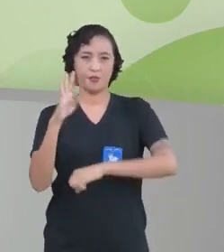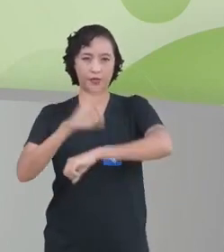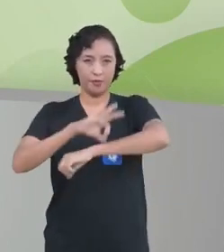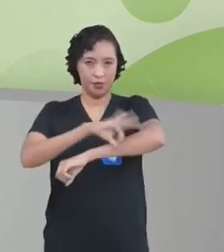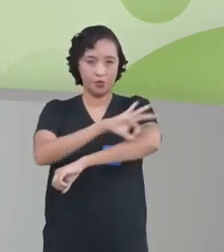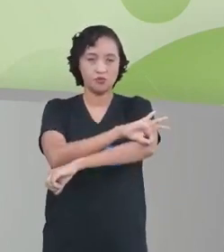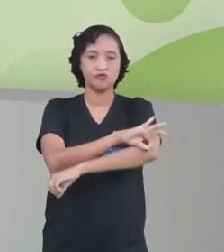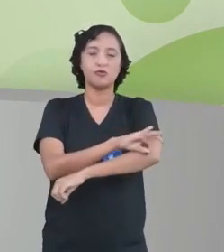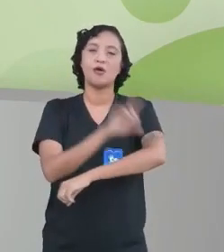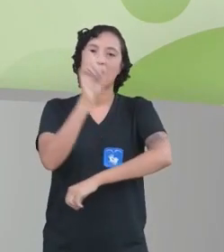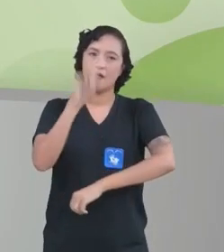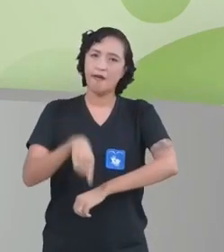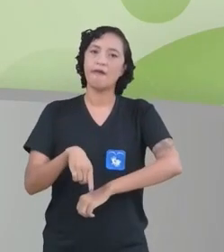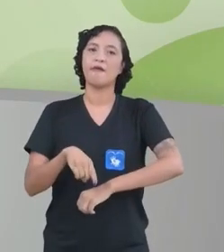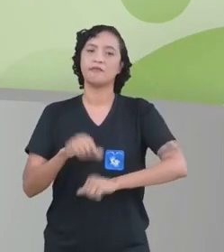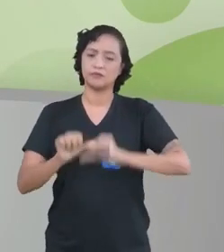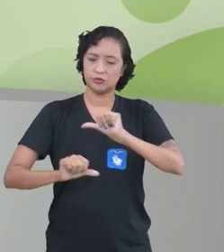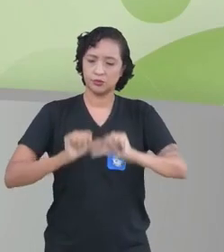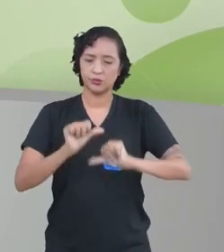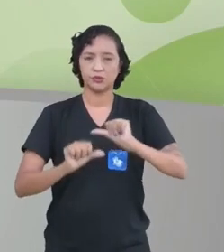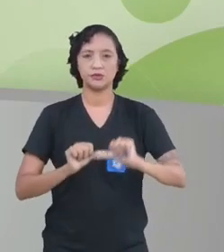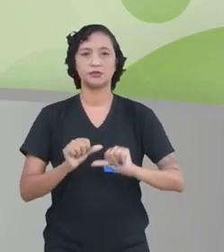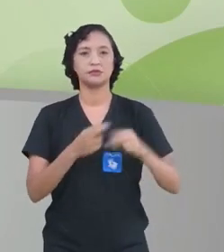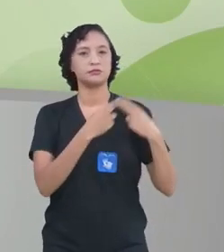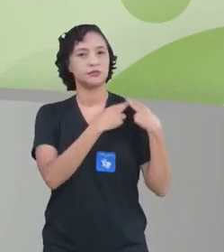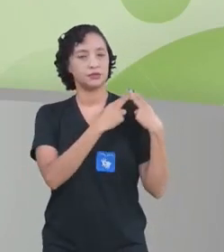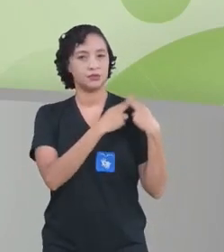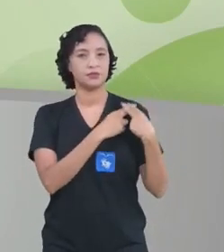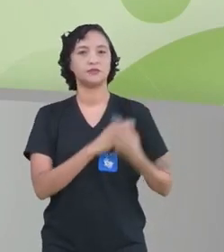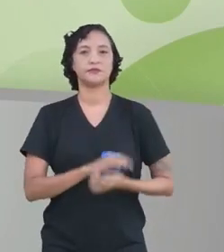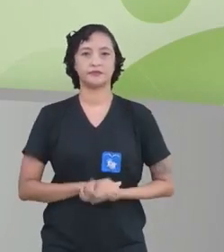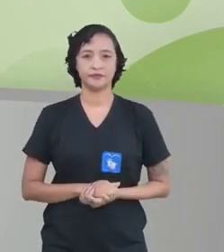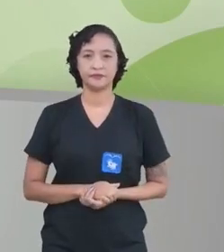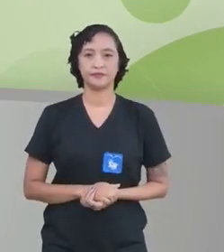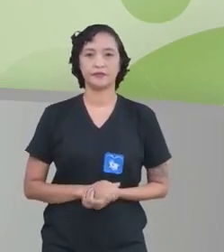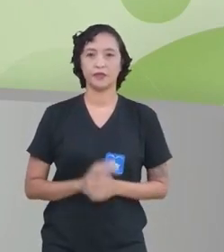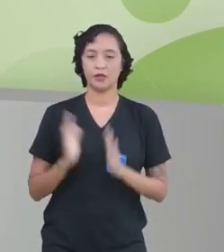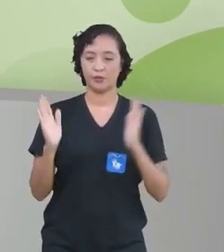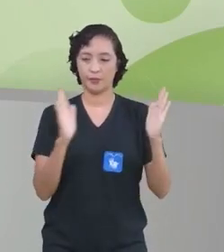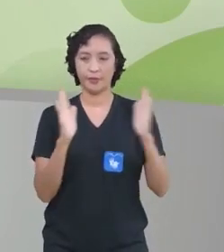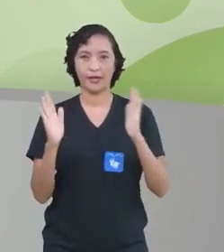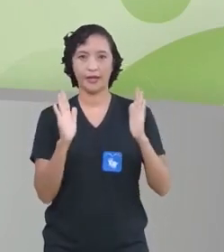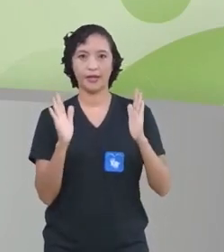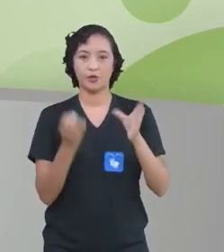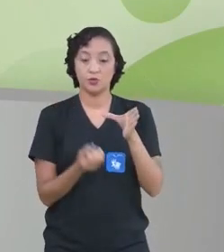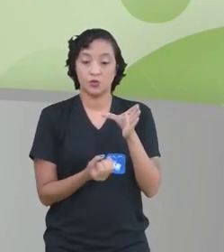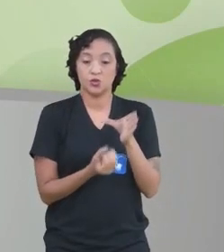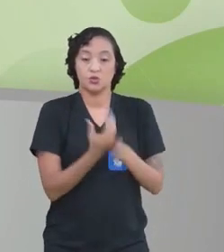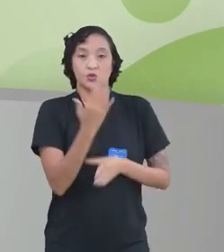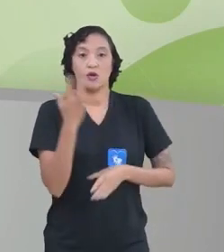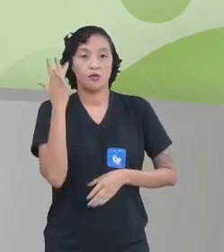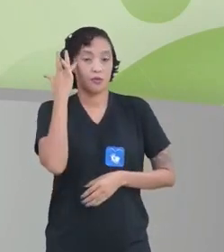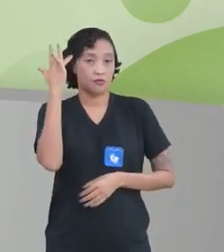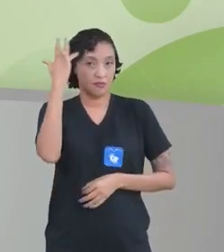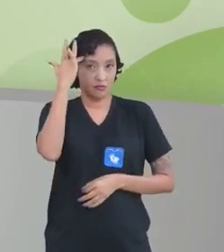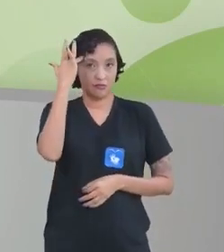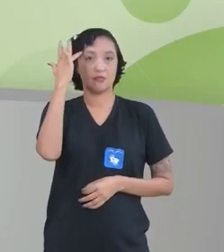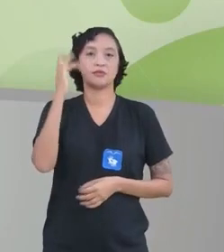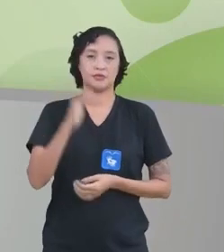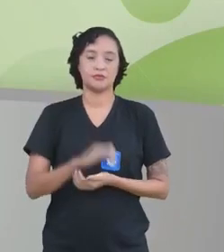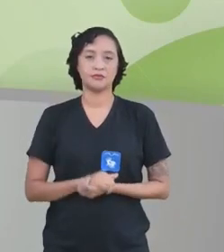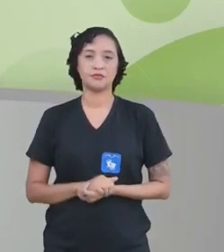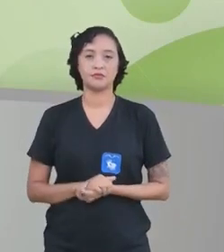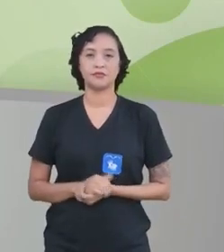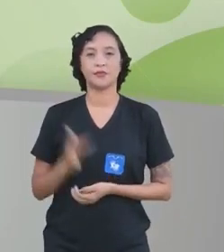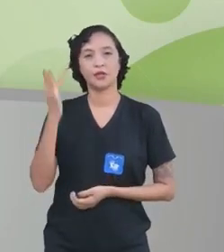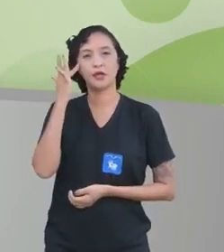fazem todas essas alterações. É o período no qual surgem a maturação, que é o